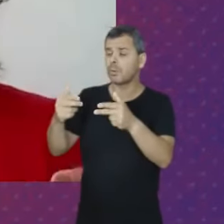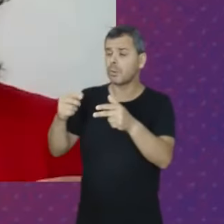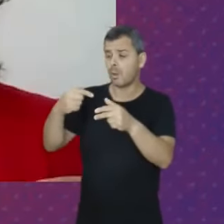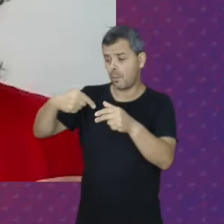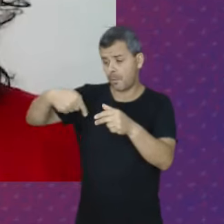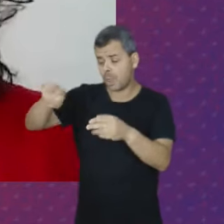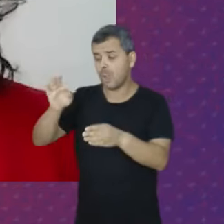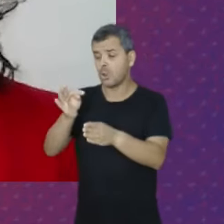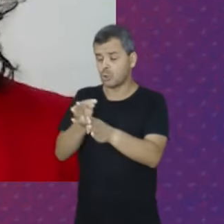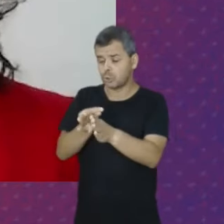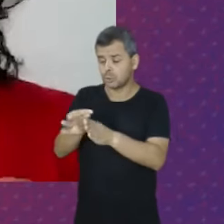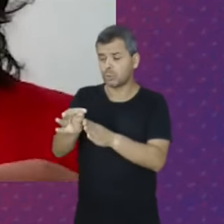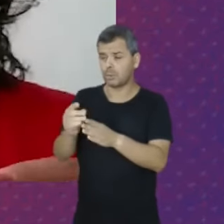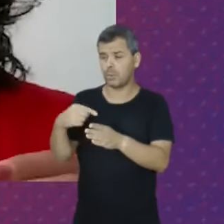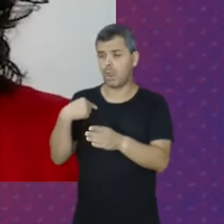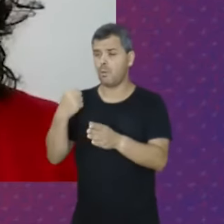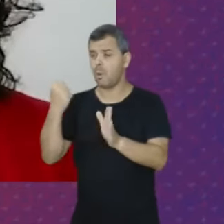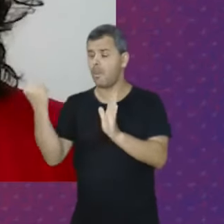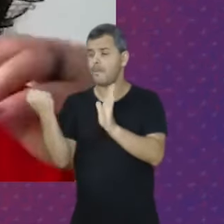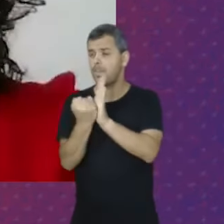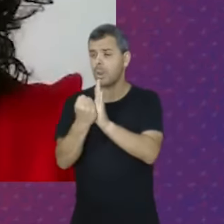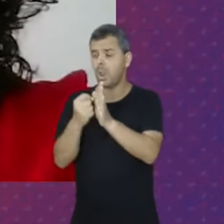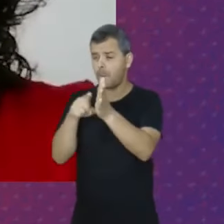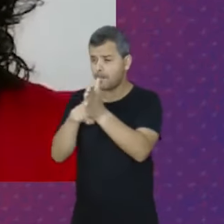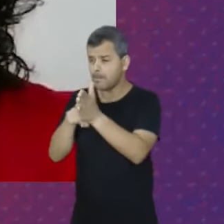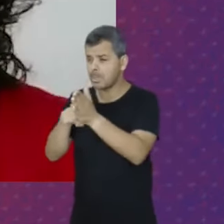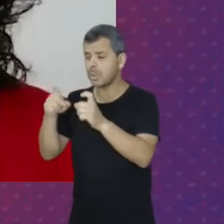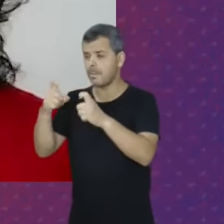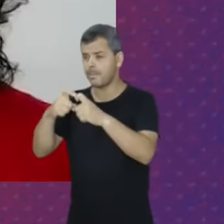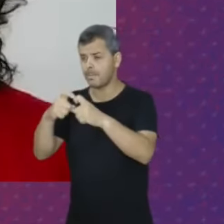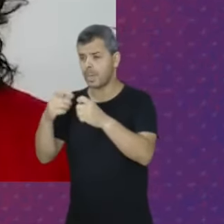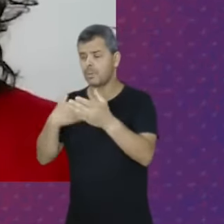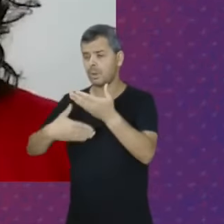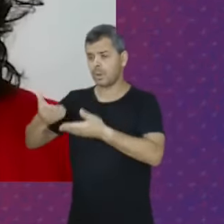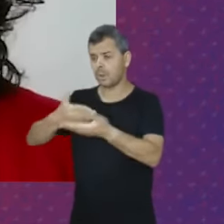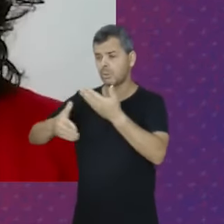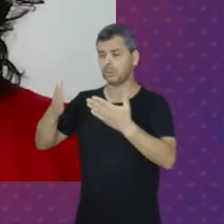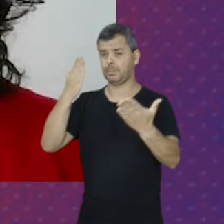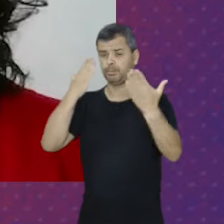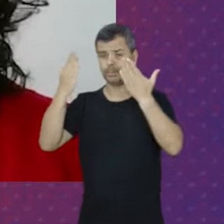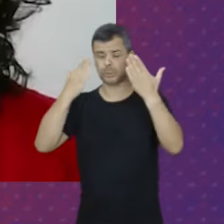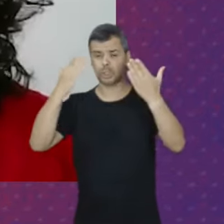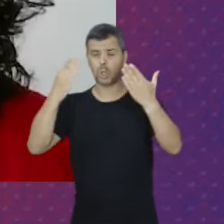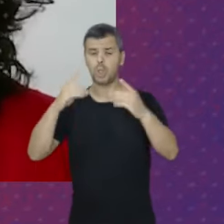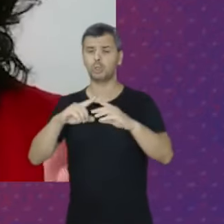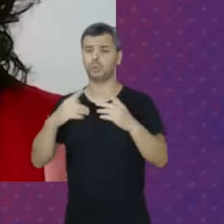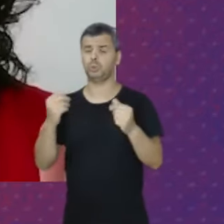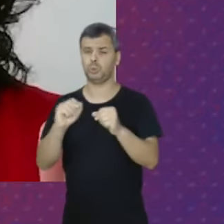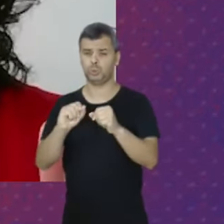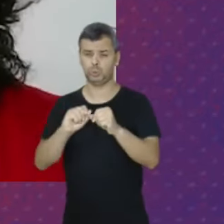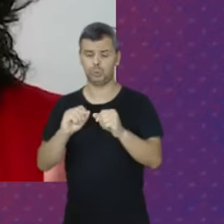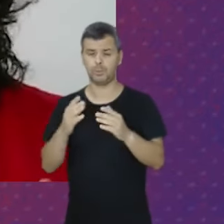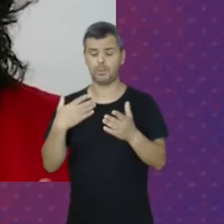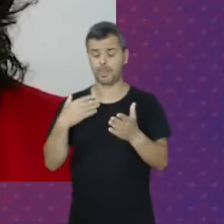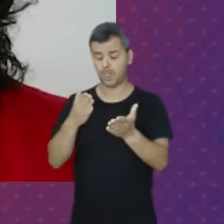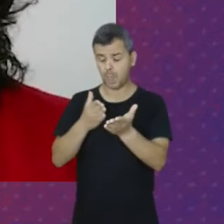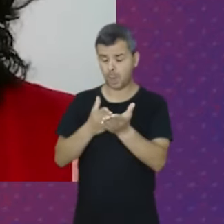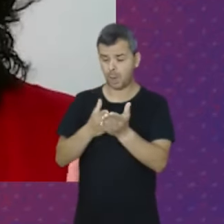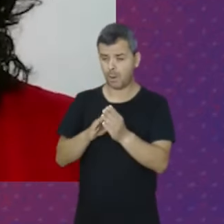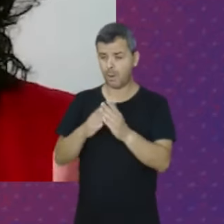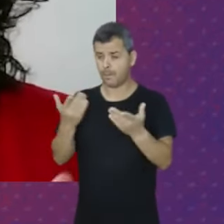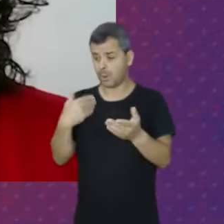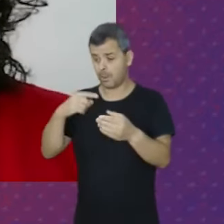para o conselho tutelar, ou eu vou marcar uma consulta, ou vou encaminhar para um atendimento psicológico. Lembrando que o